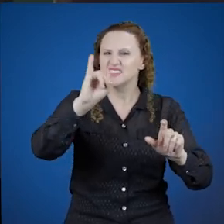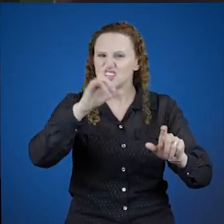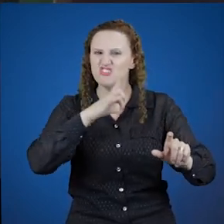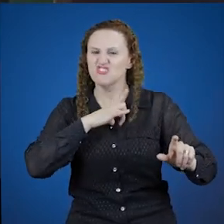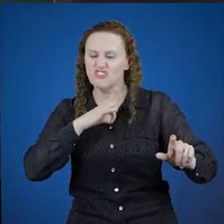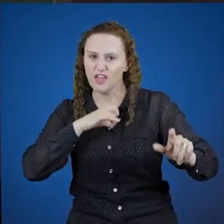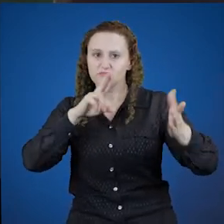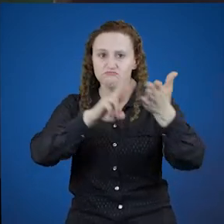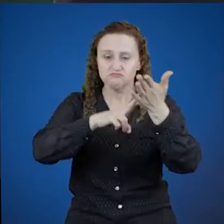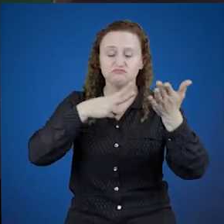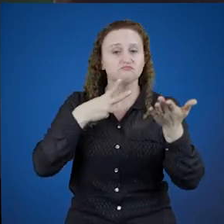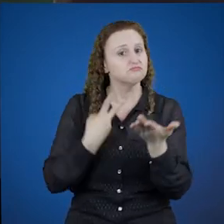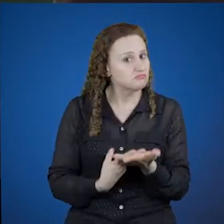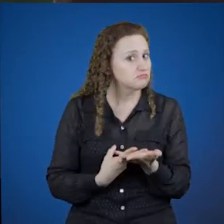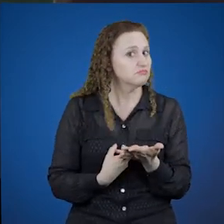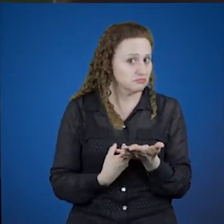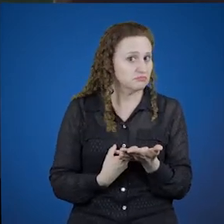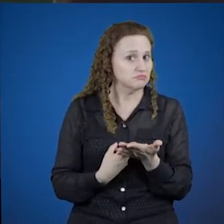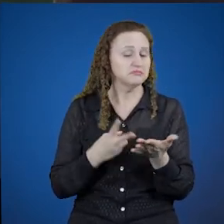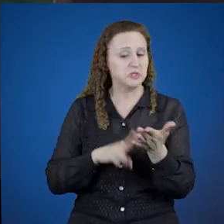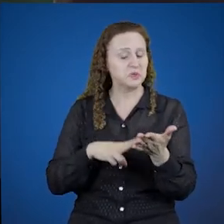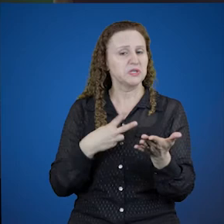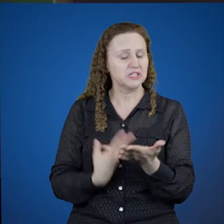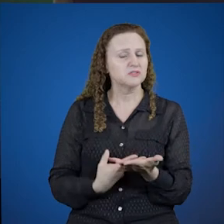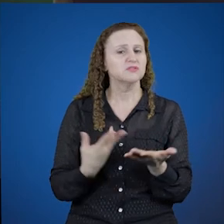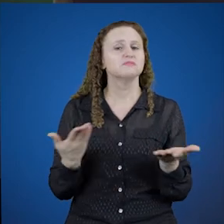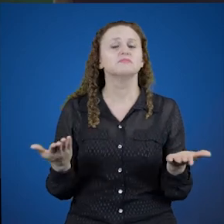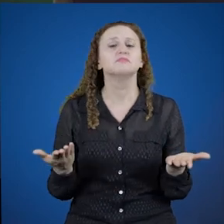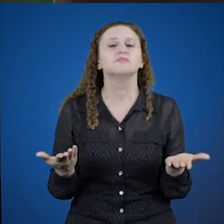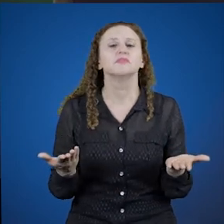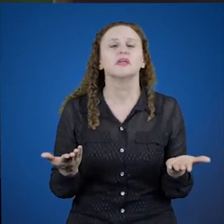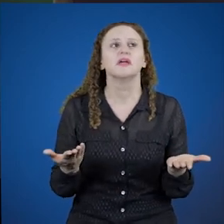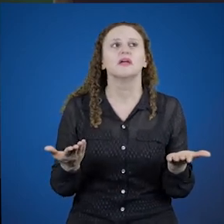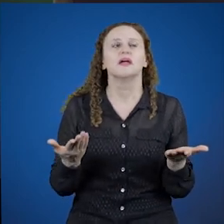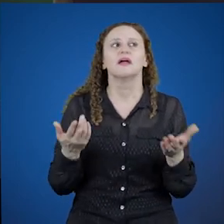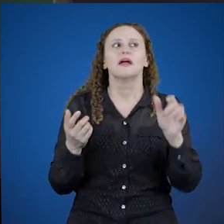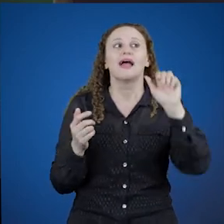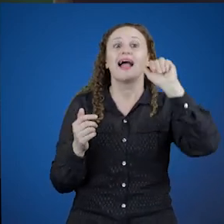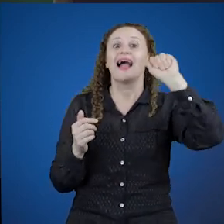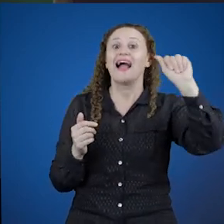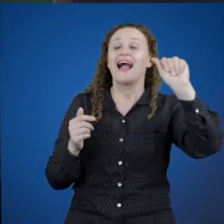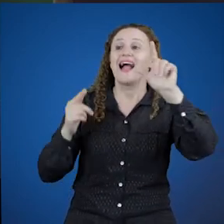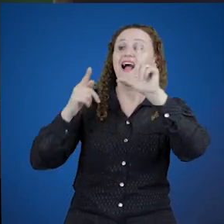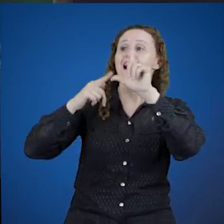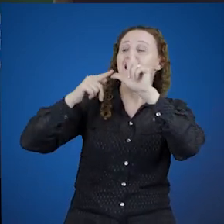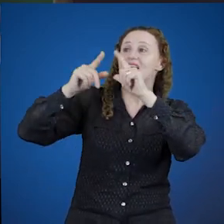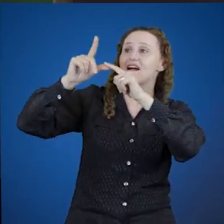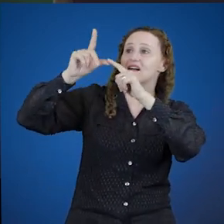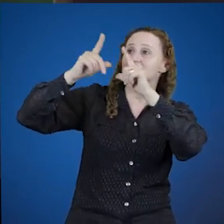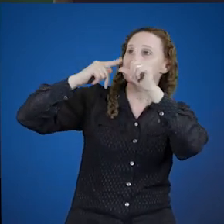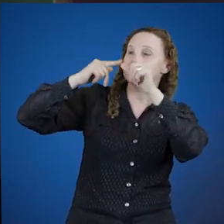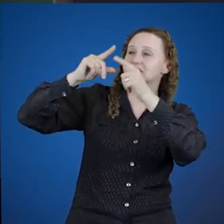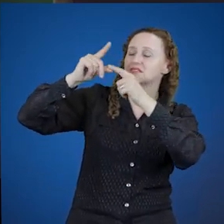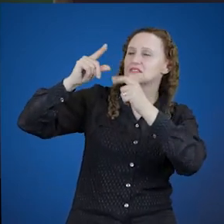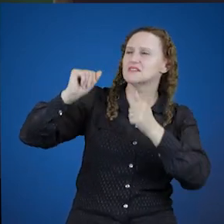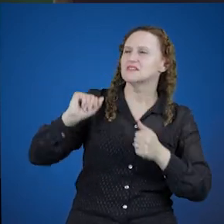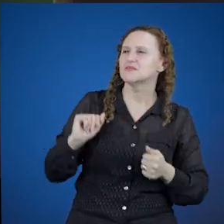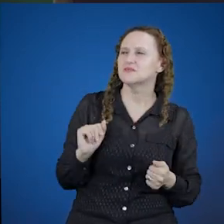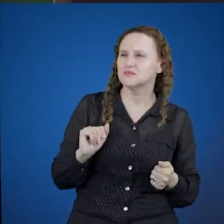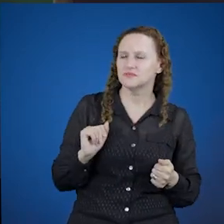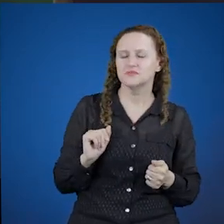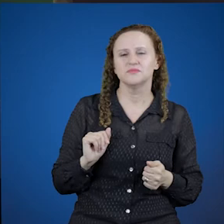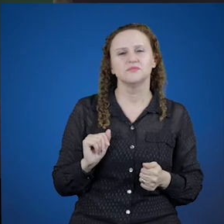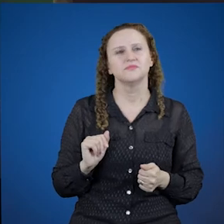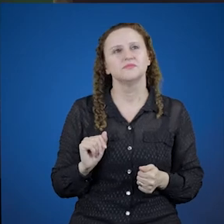traduzir essa palavra eu iria traduzir dessa forma a estrela como sujeito a estrela é bonita